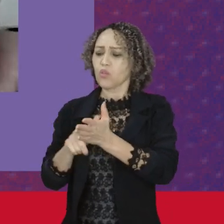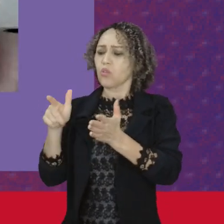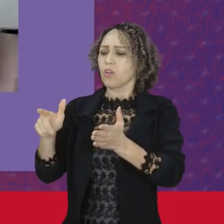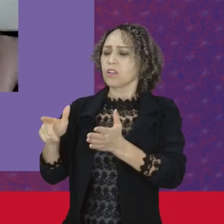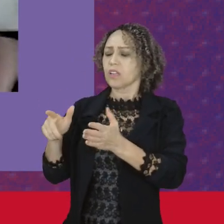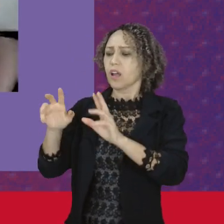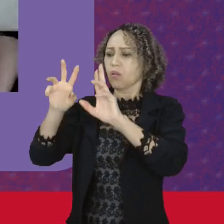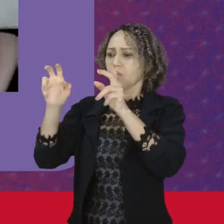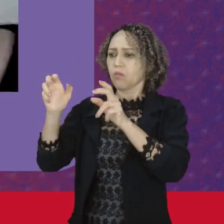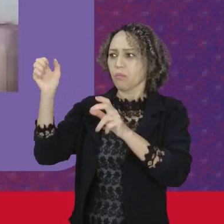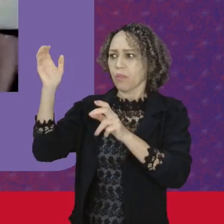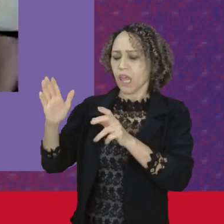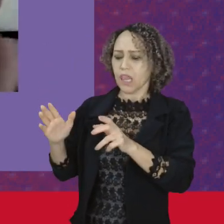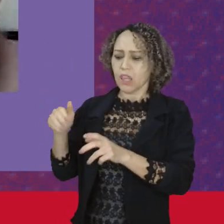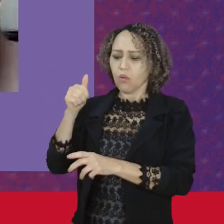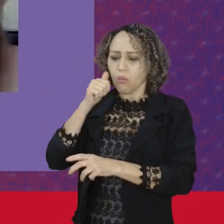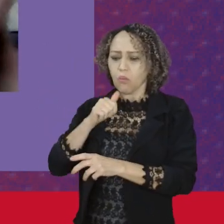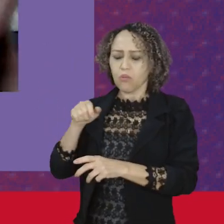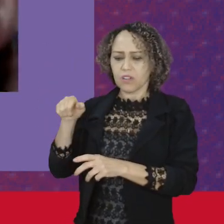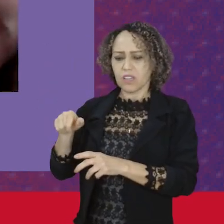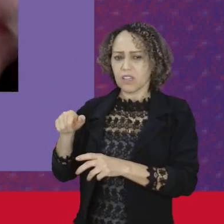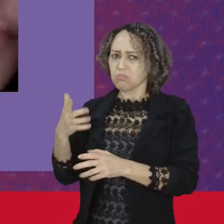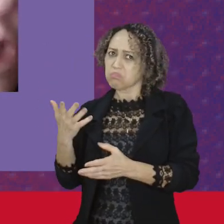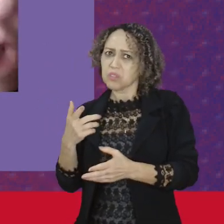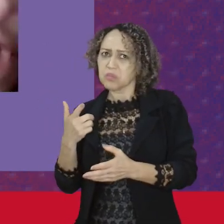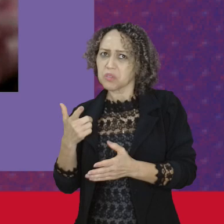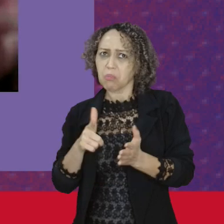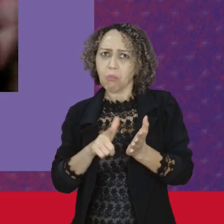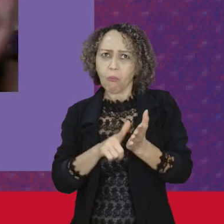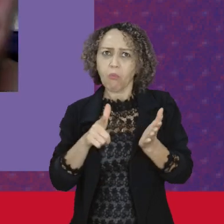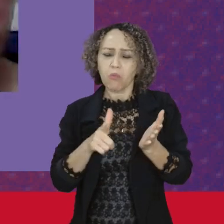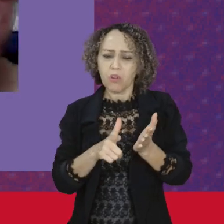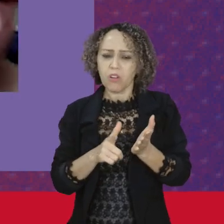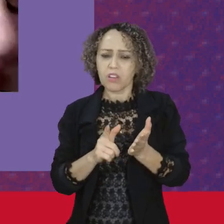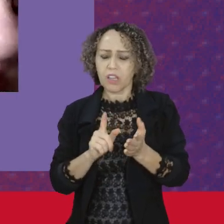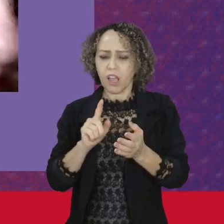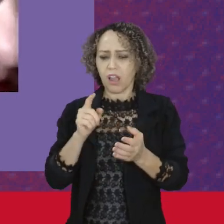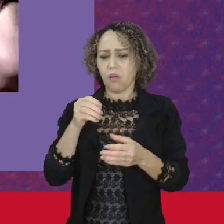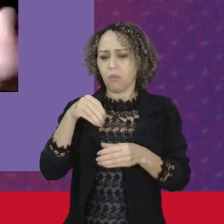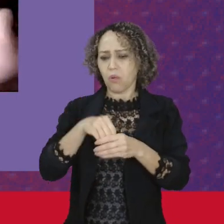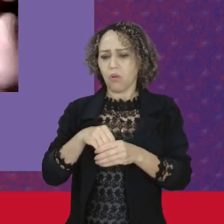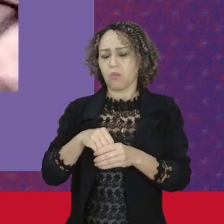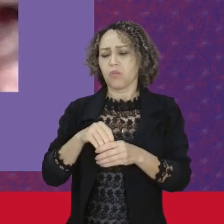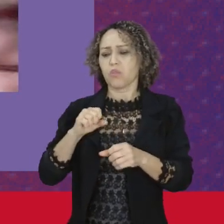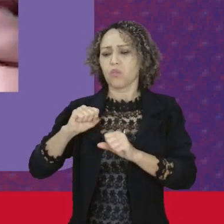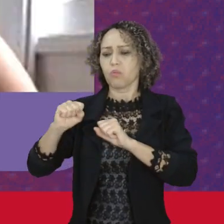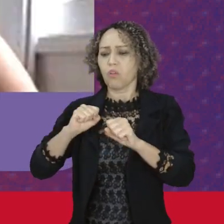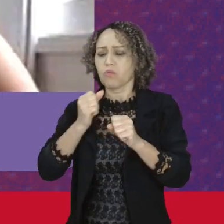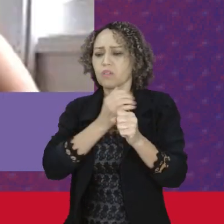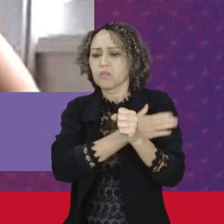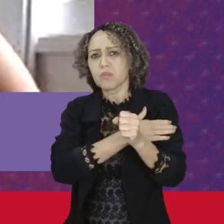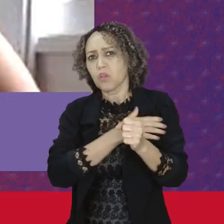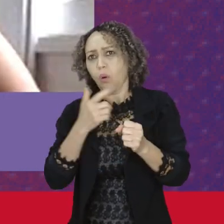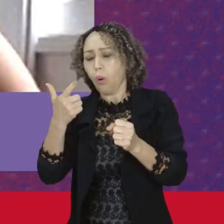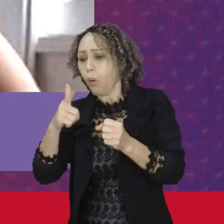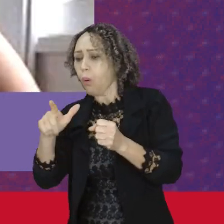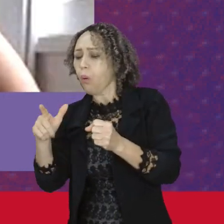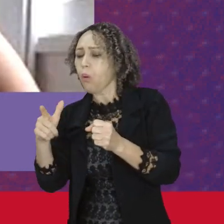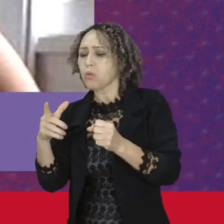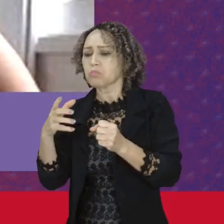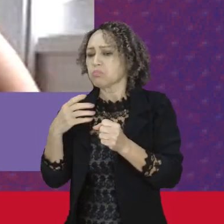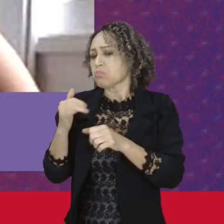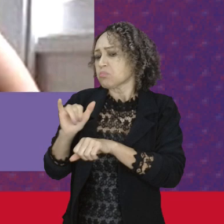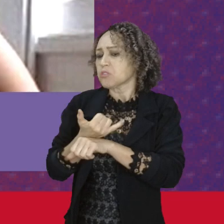jornais assim feministas, tinham outros mecanismos de comunicação, né? Eu queria colocar